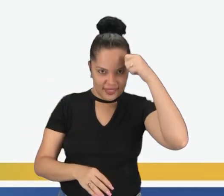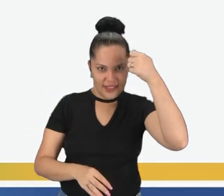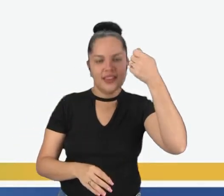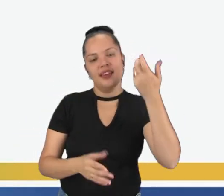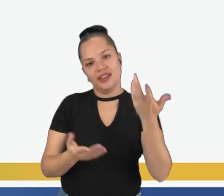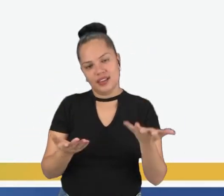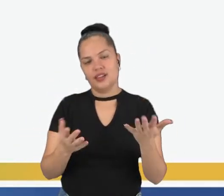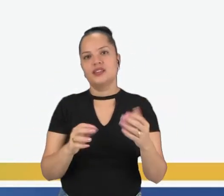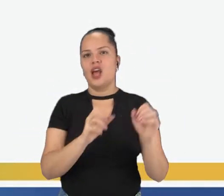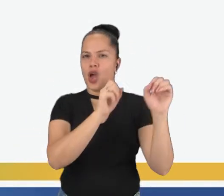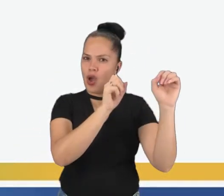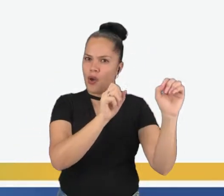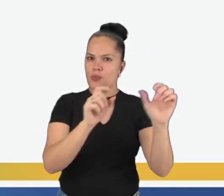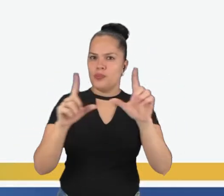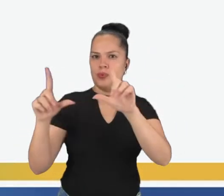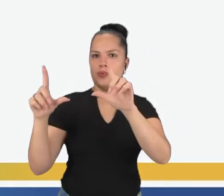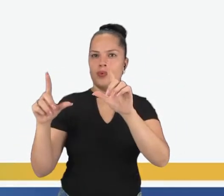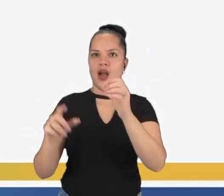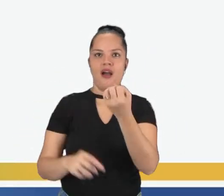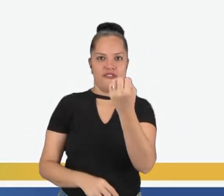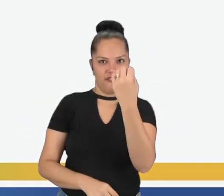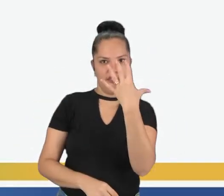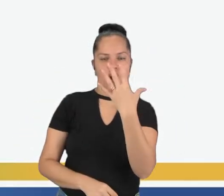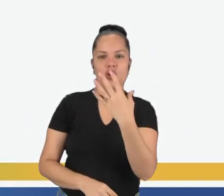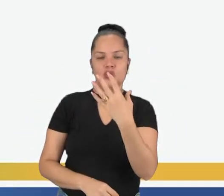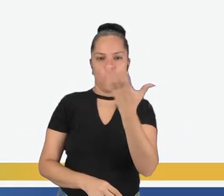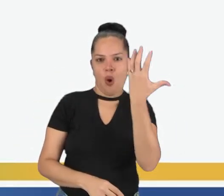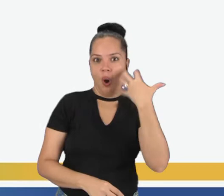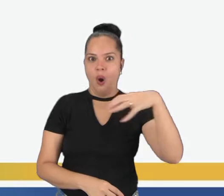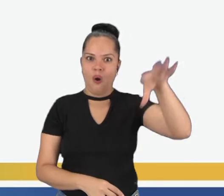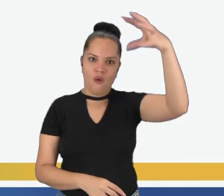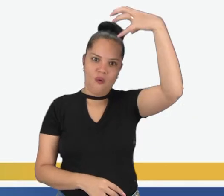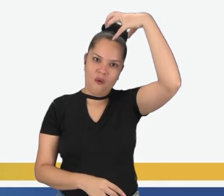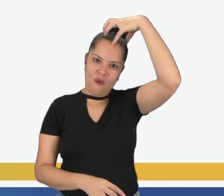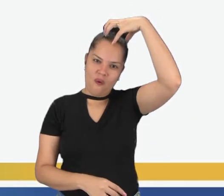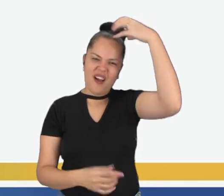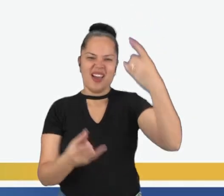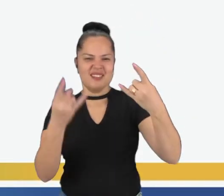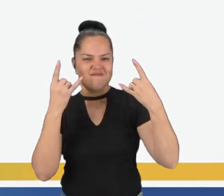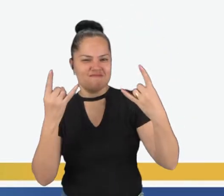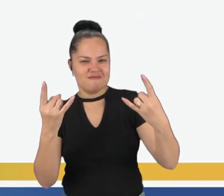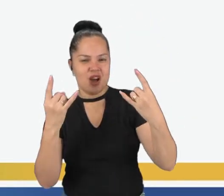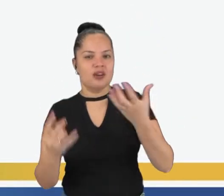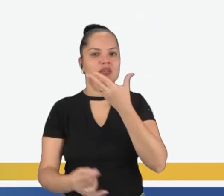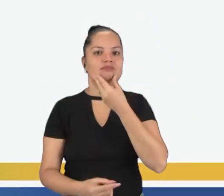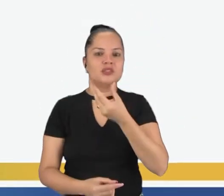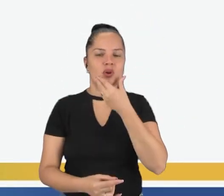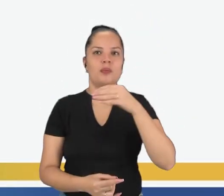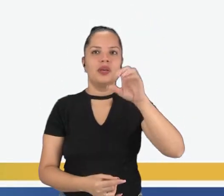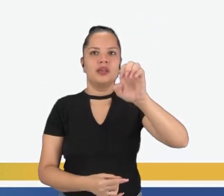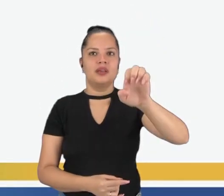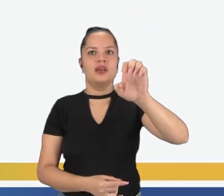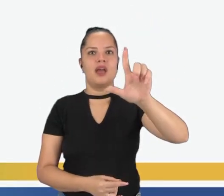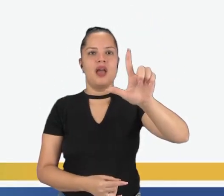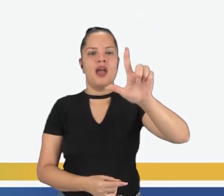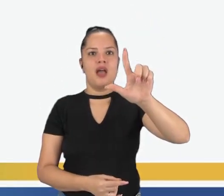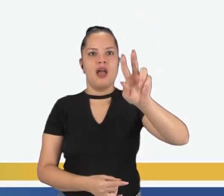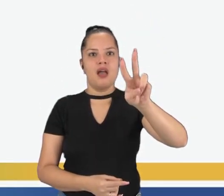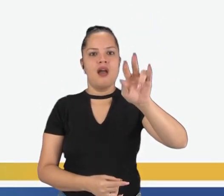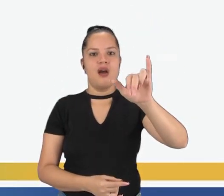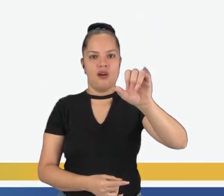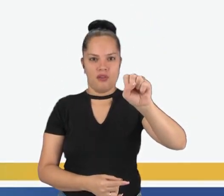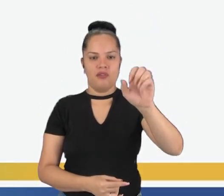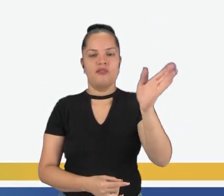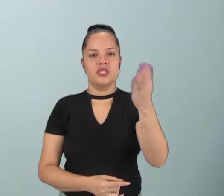eu trago uma figura que foi considerada o rei do rock, Elvis Presley. Isso mesmo, gente, Elvis Presley